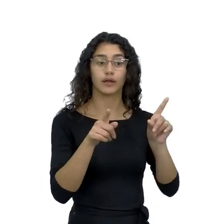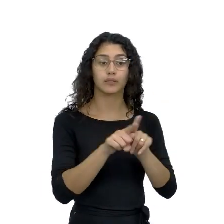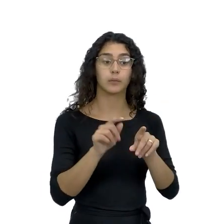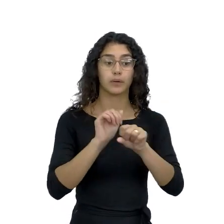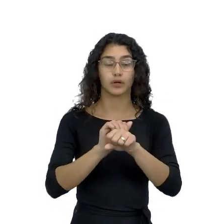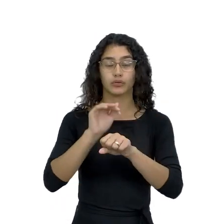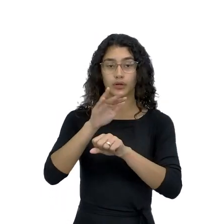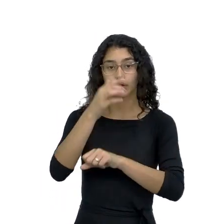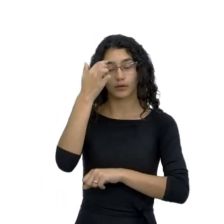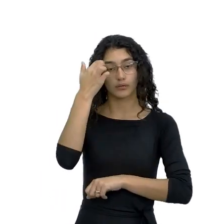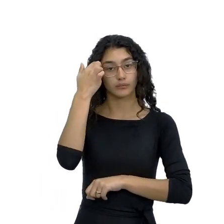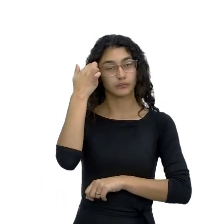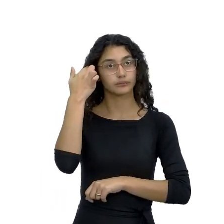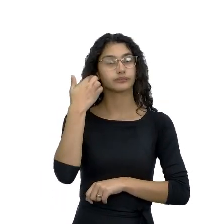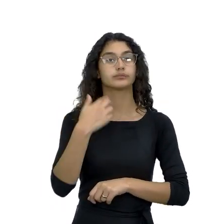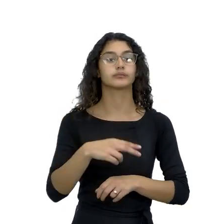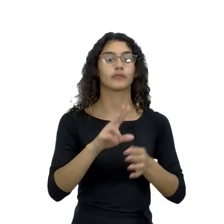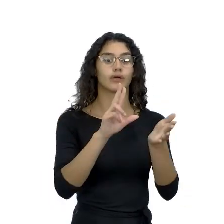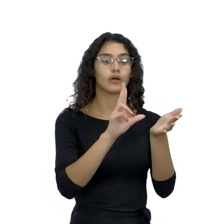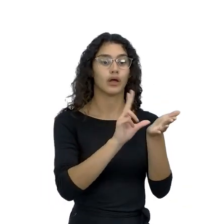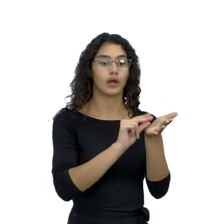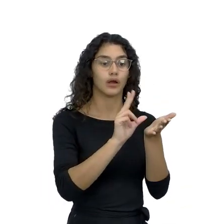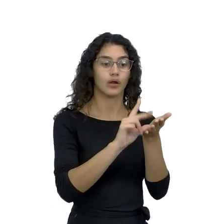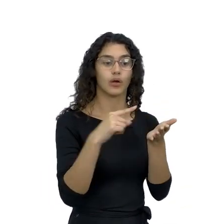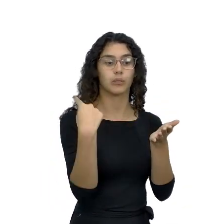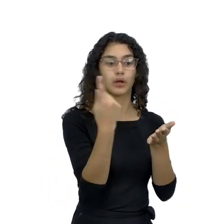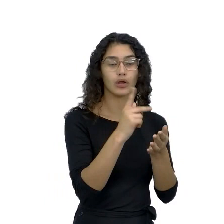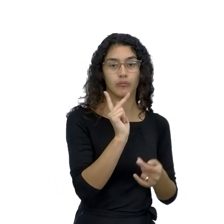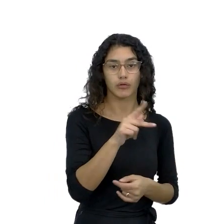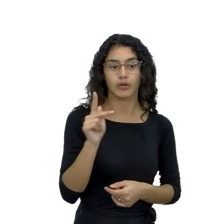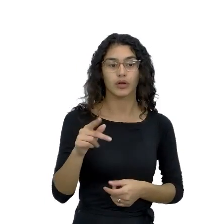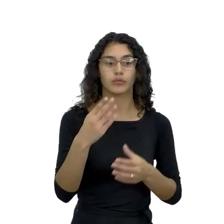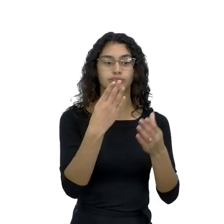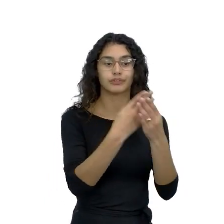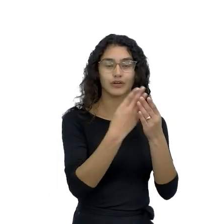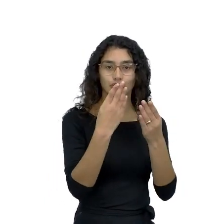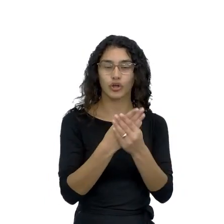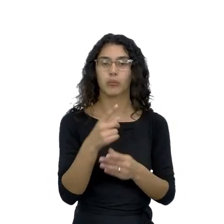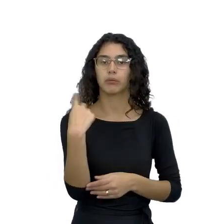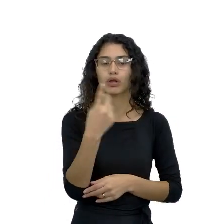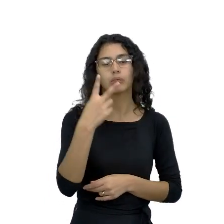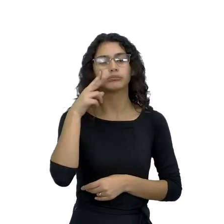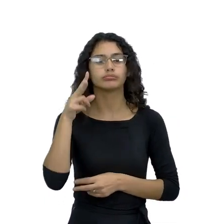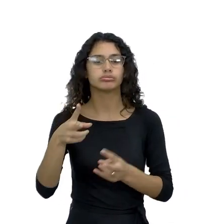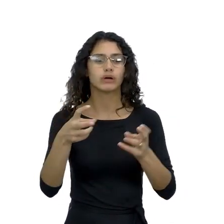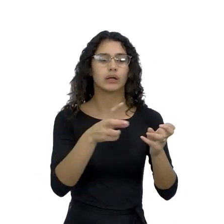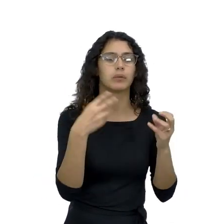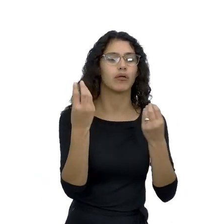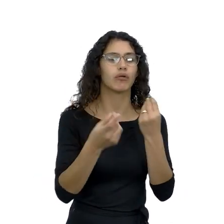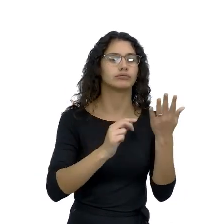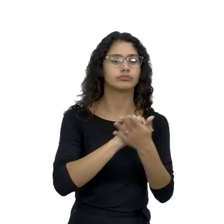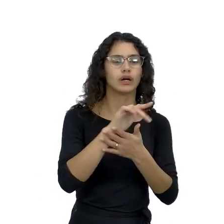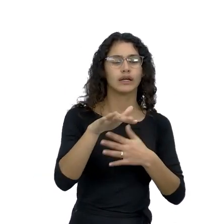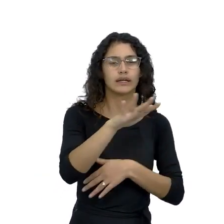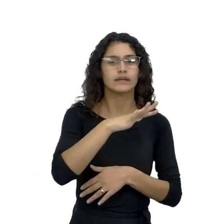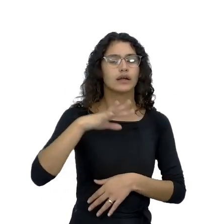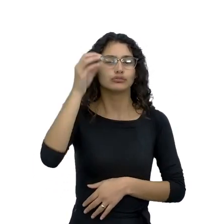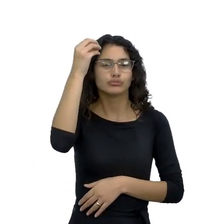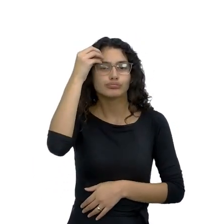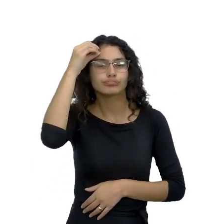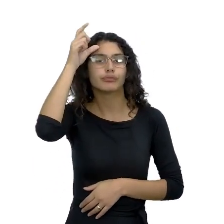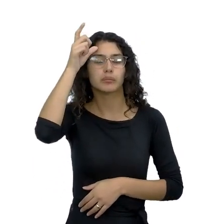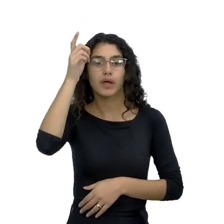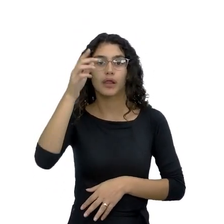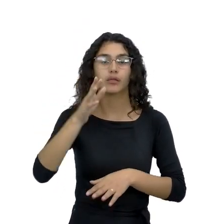indicação de um artigo para nós professores que traz uma visão de outras áreas do